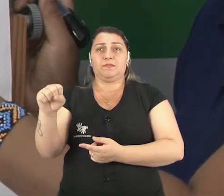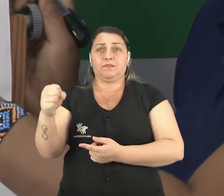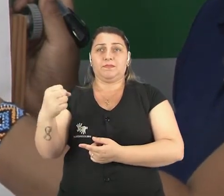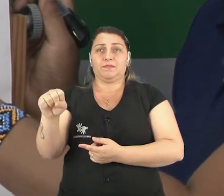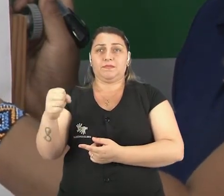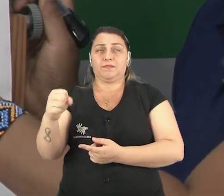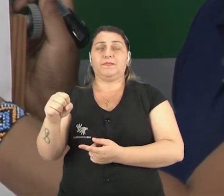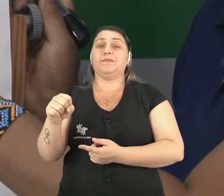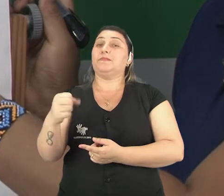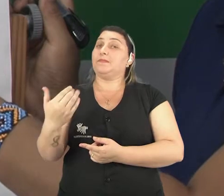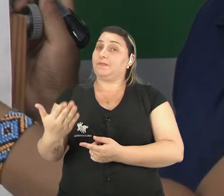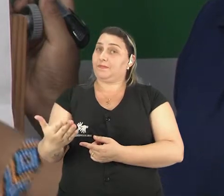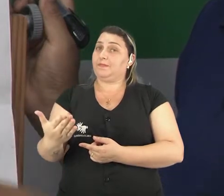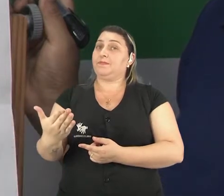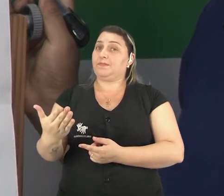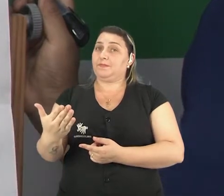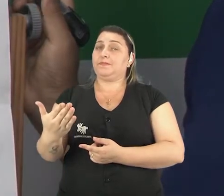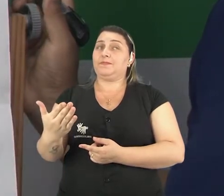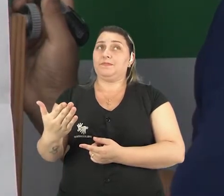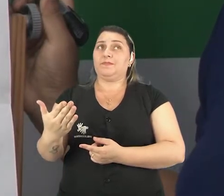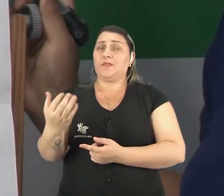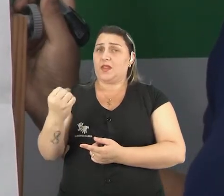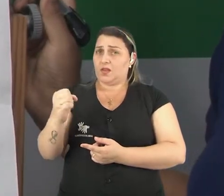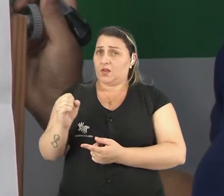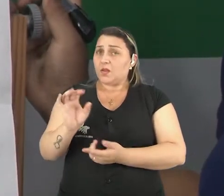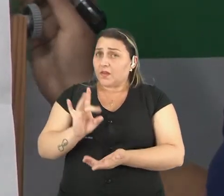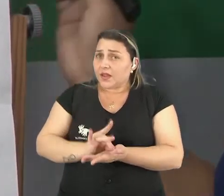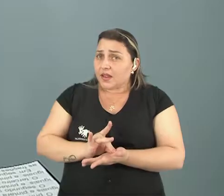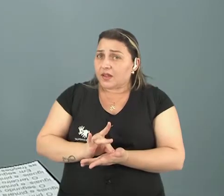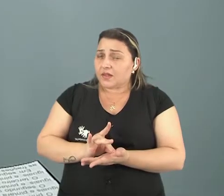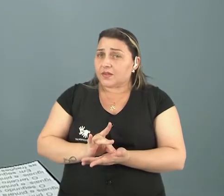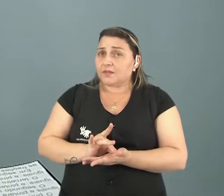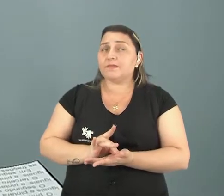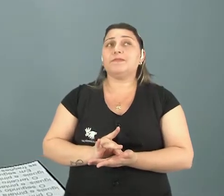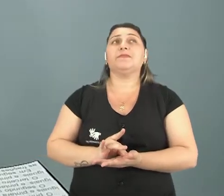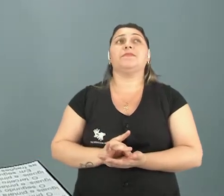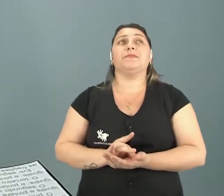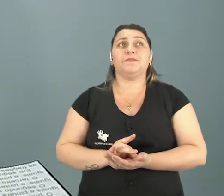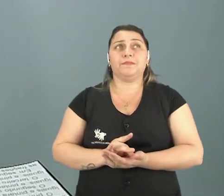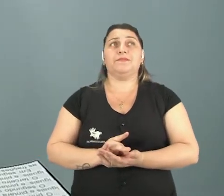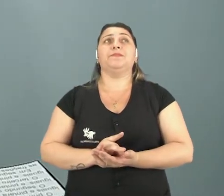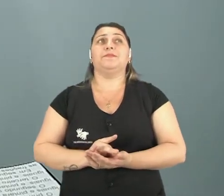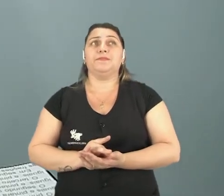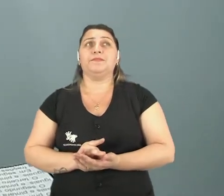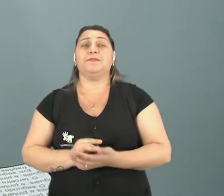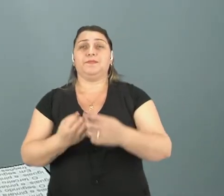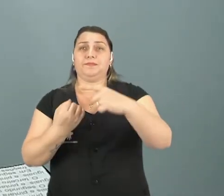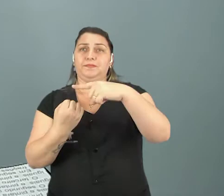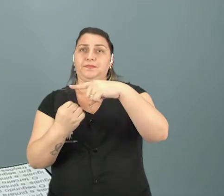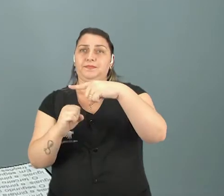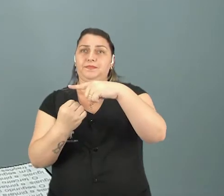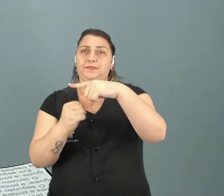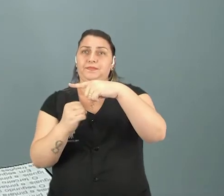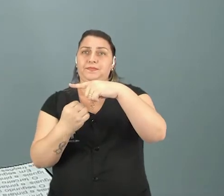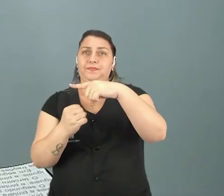7, 8. É 8 mesmo? Isso, 8 partes.